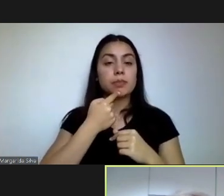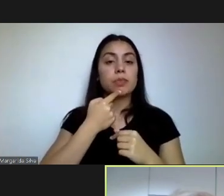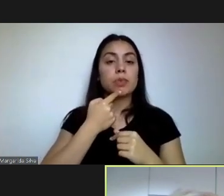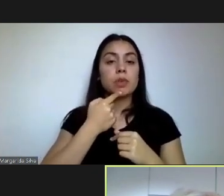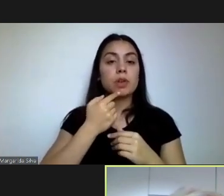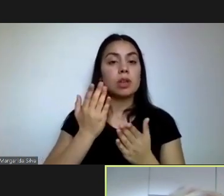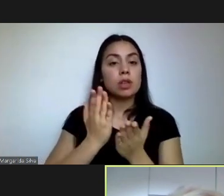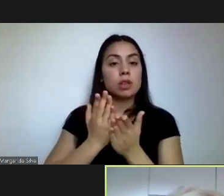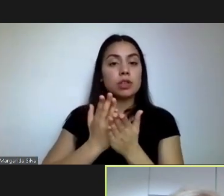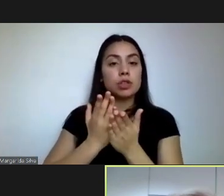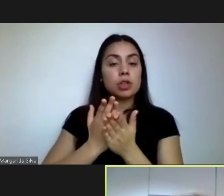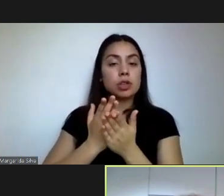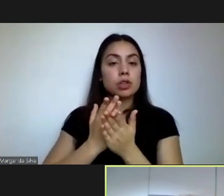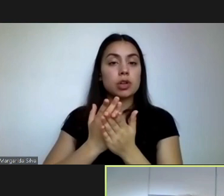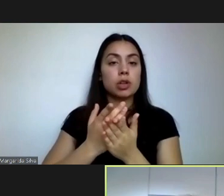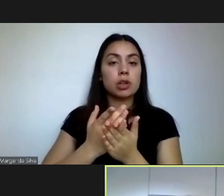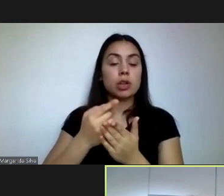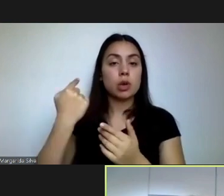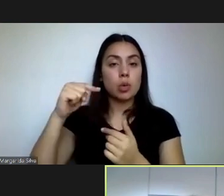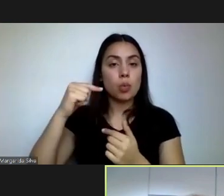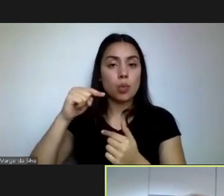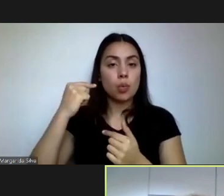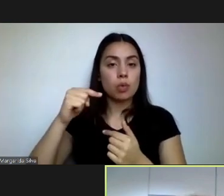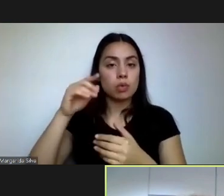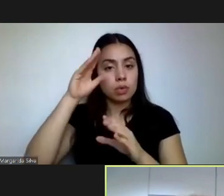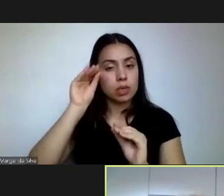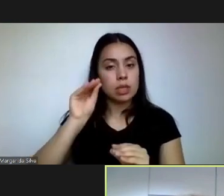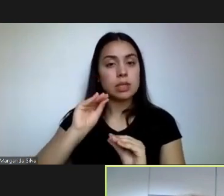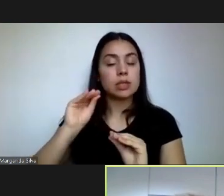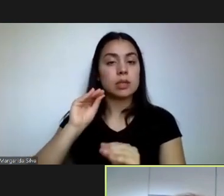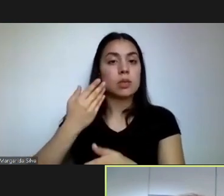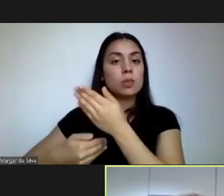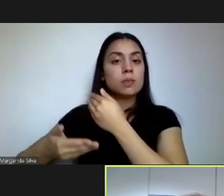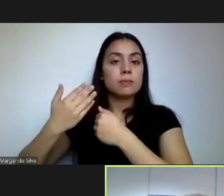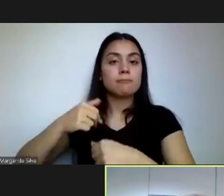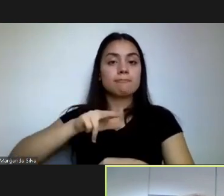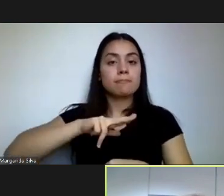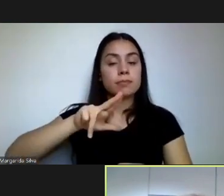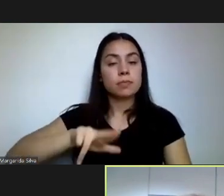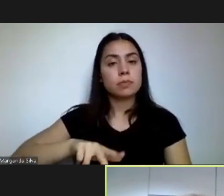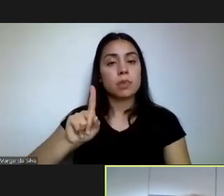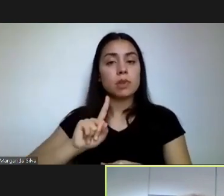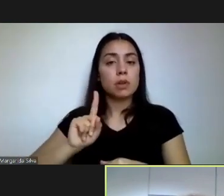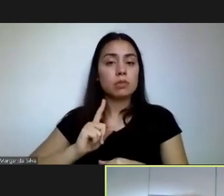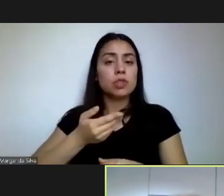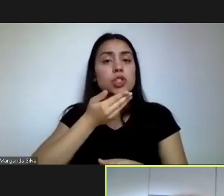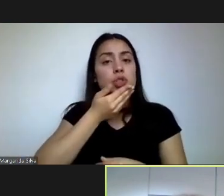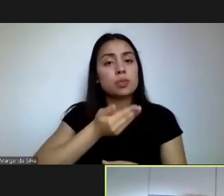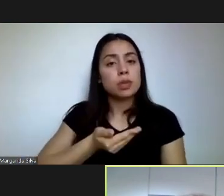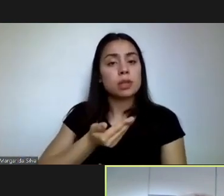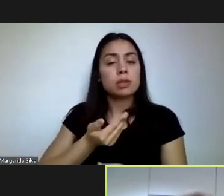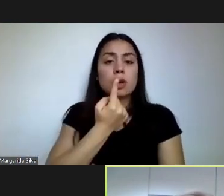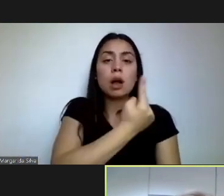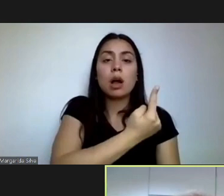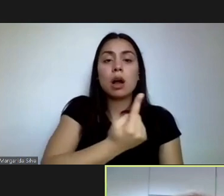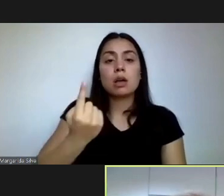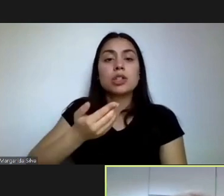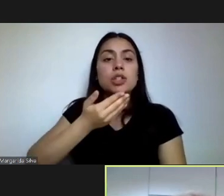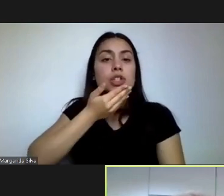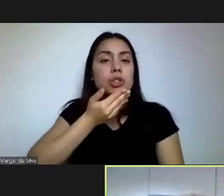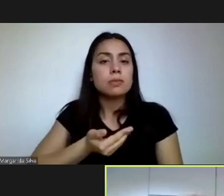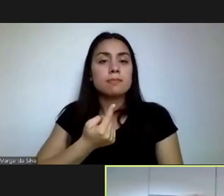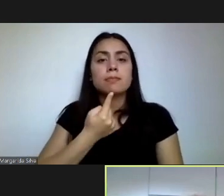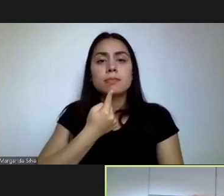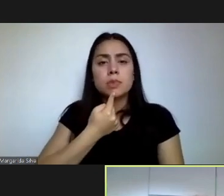a Luísa dizia-nos da nossa experiência pessoal, não percebia muito bem porque é que eu sou de uma vila pequena